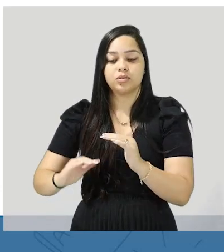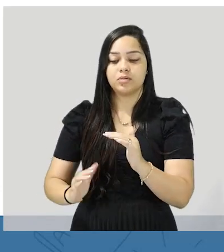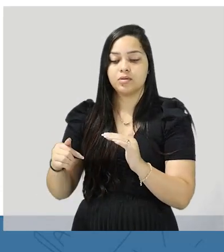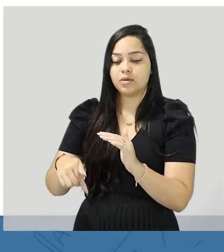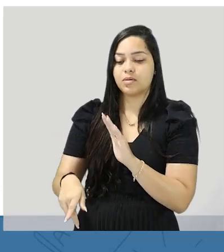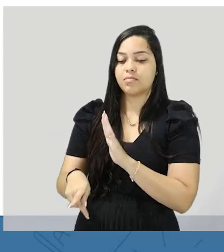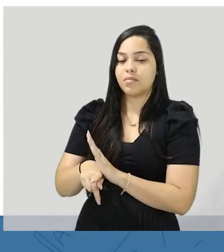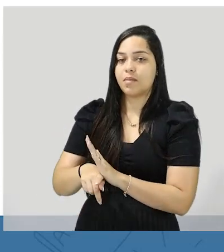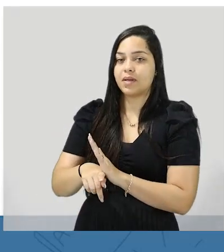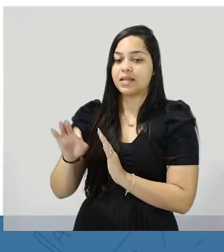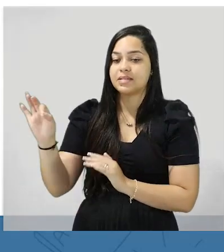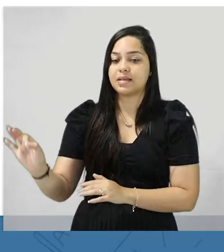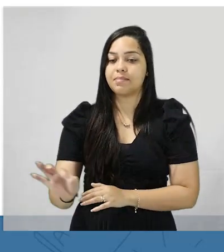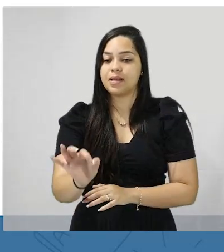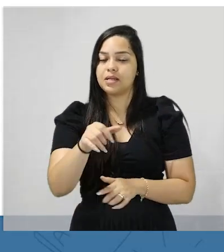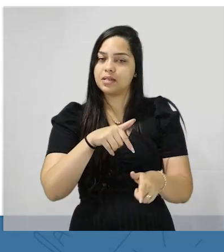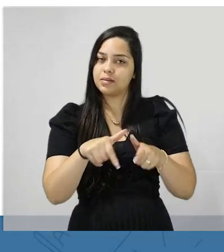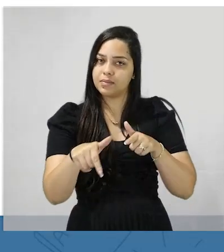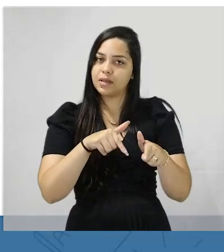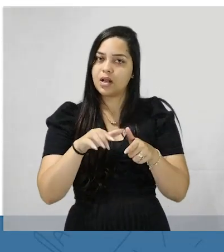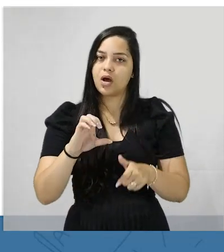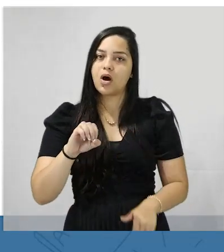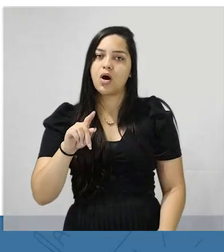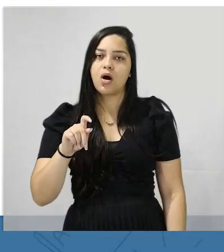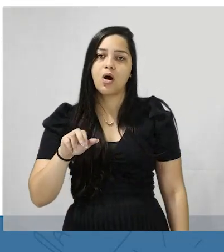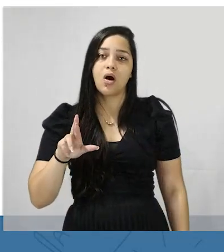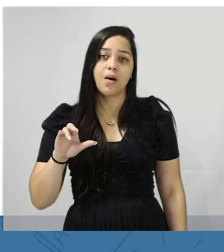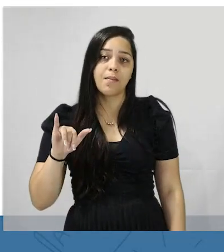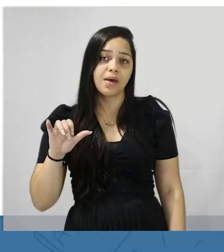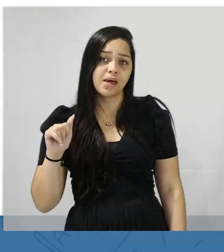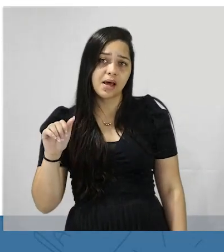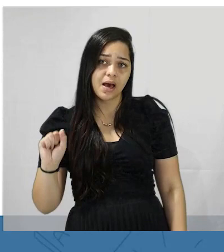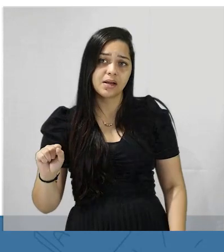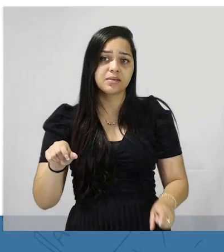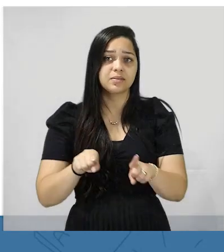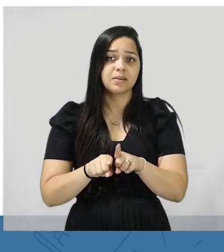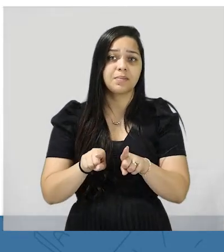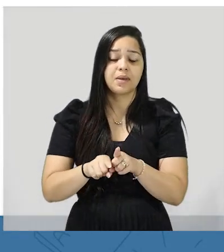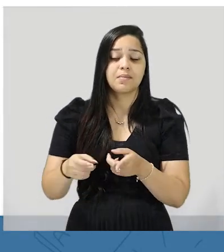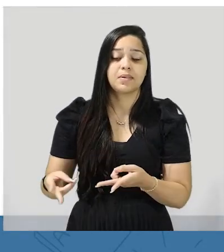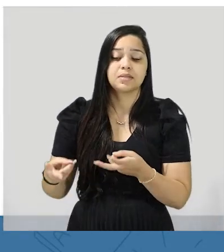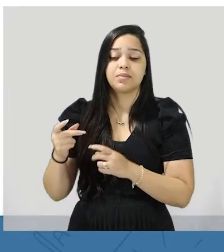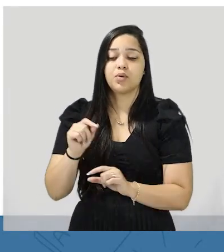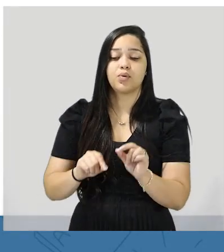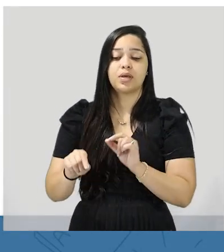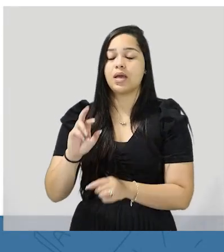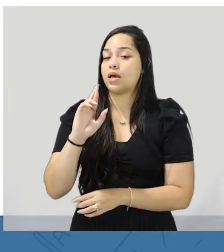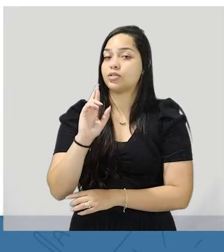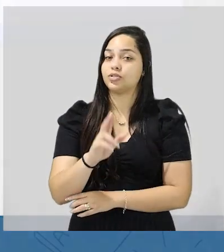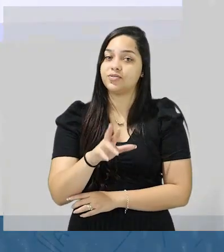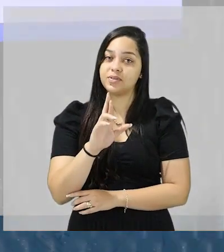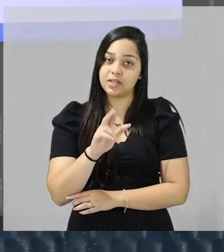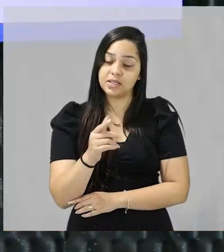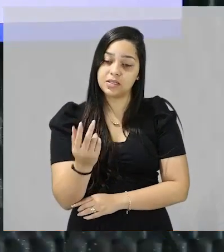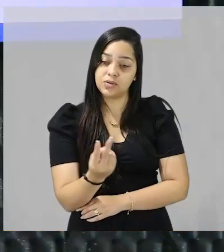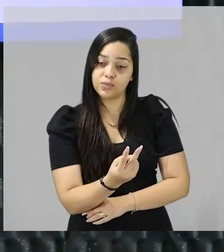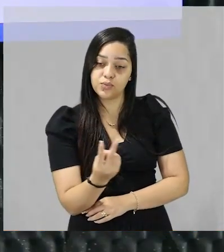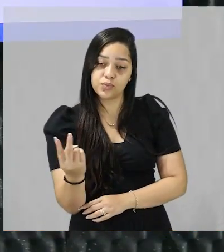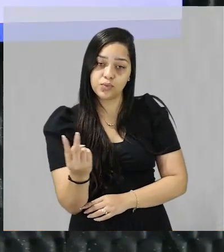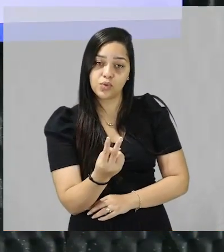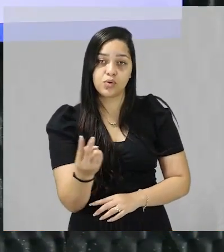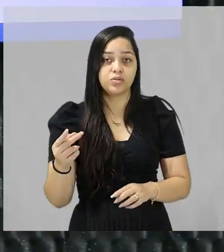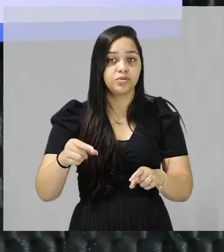pelas operárias, tudo bem? E aí a gente vai perceber que a diferença entre esses